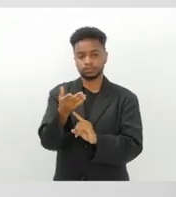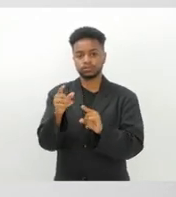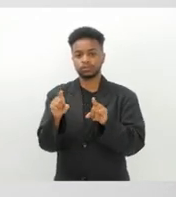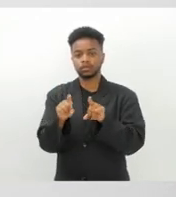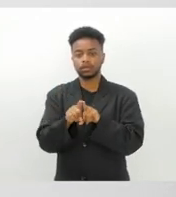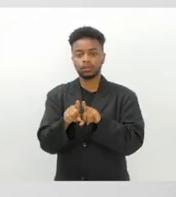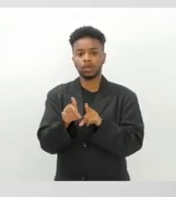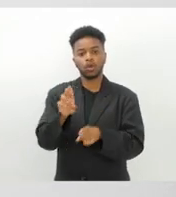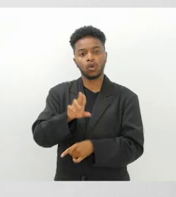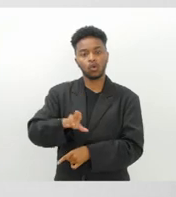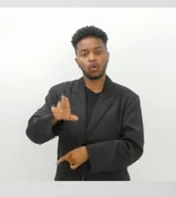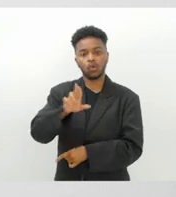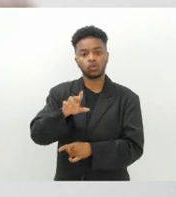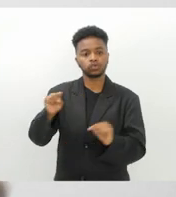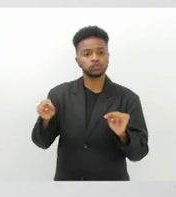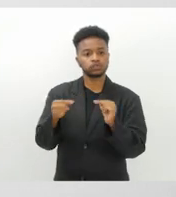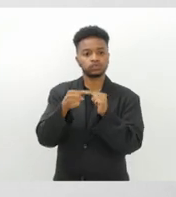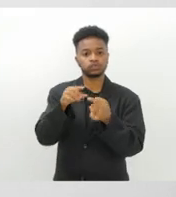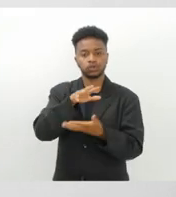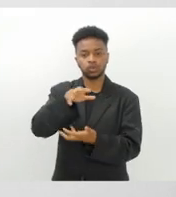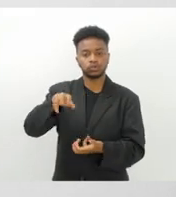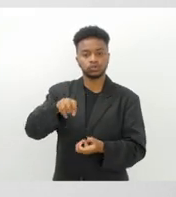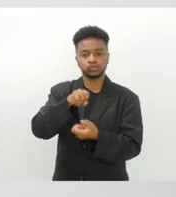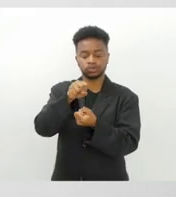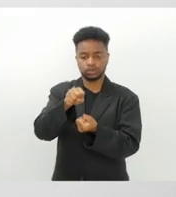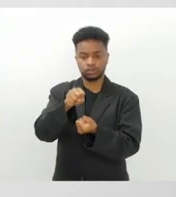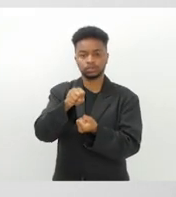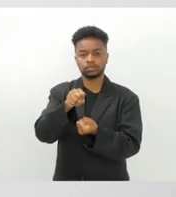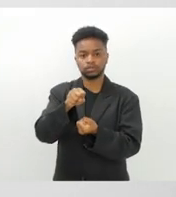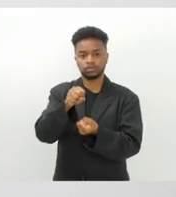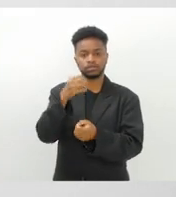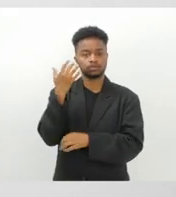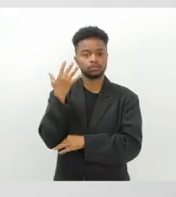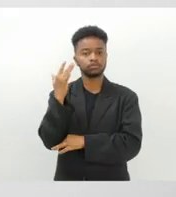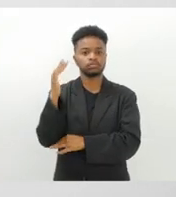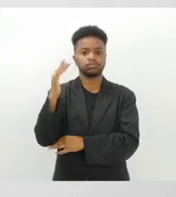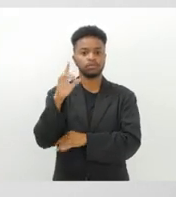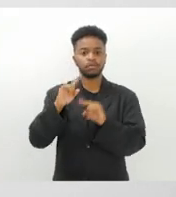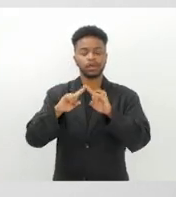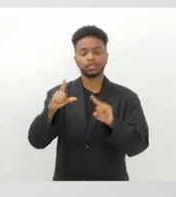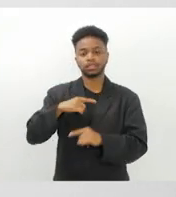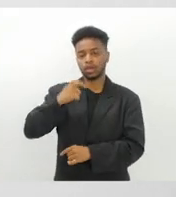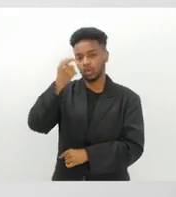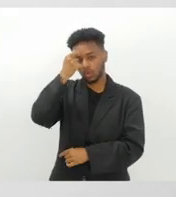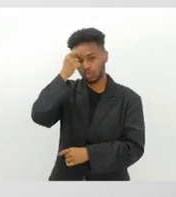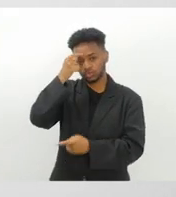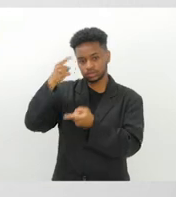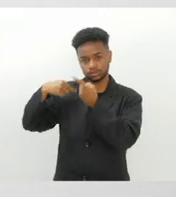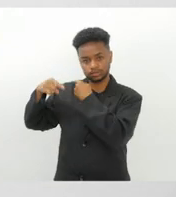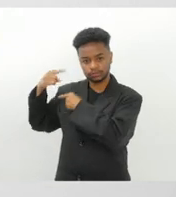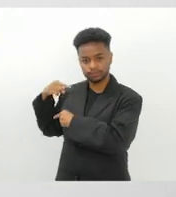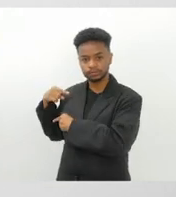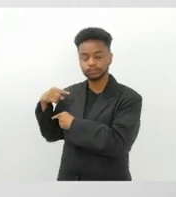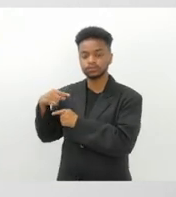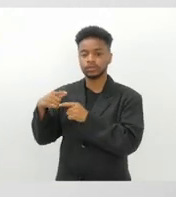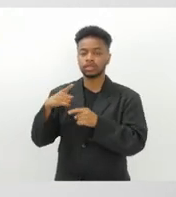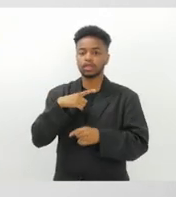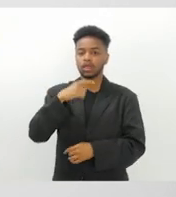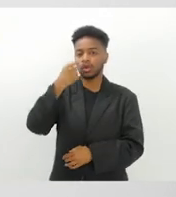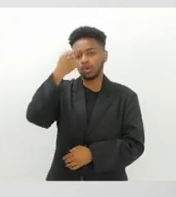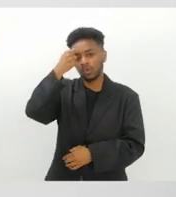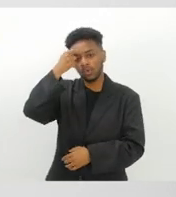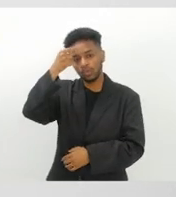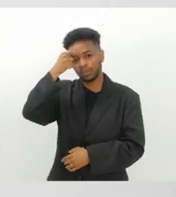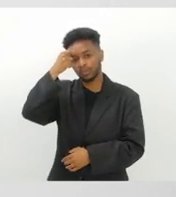de uso sustentável dos recursos a partir de uma consciência ancestral, a partir de uma